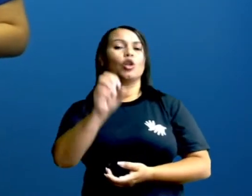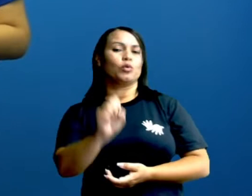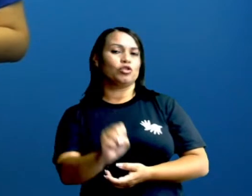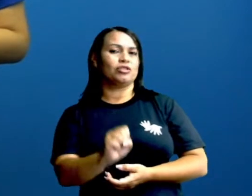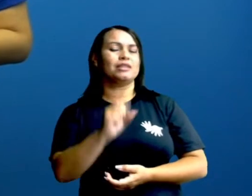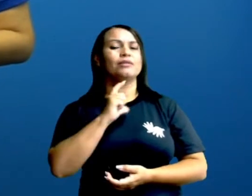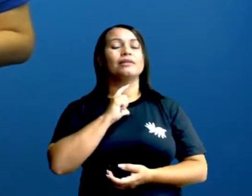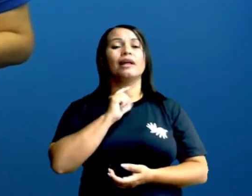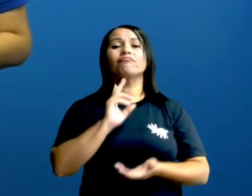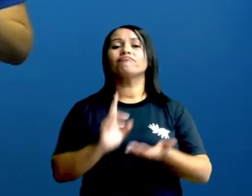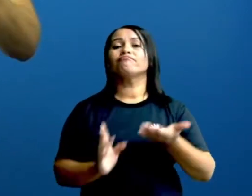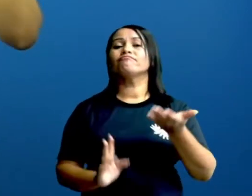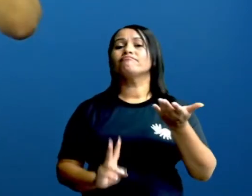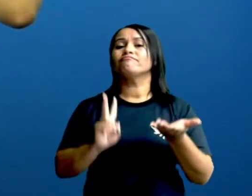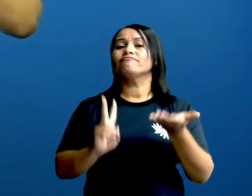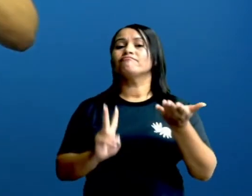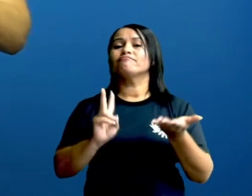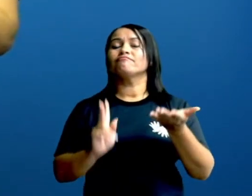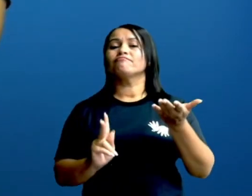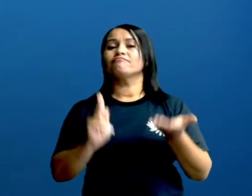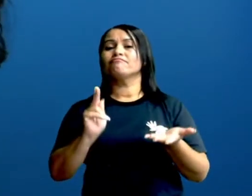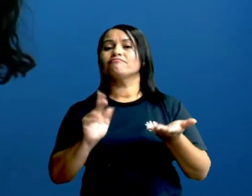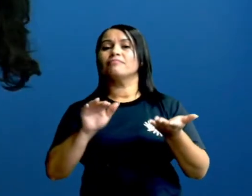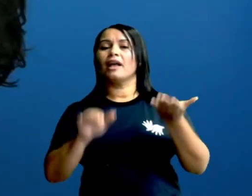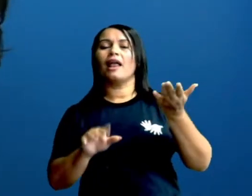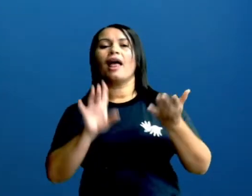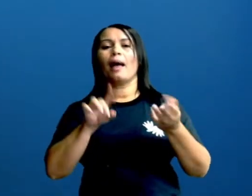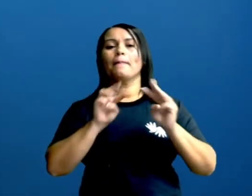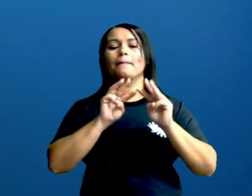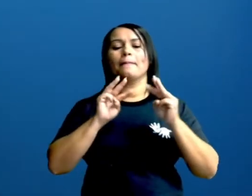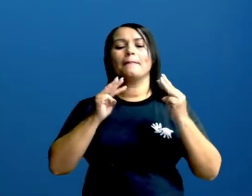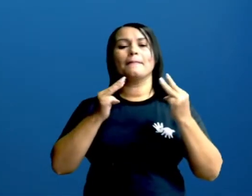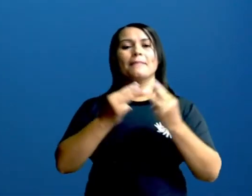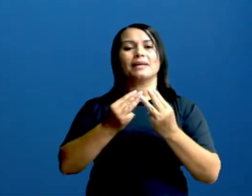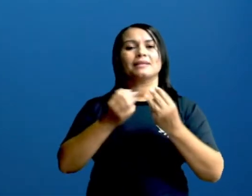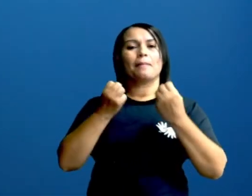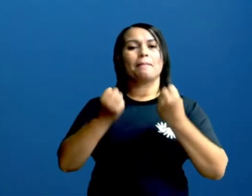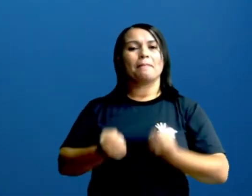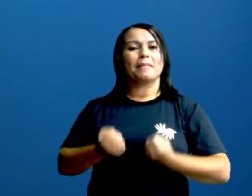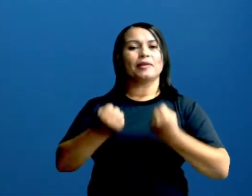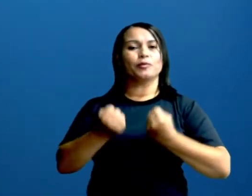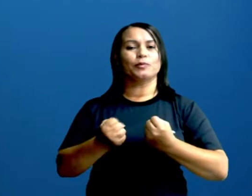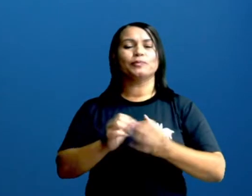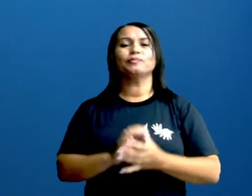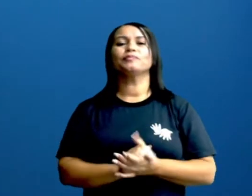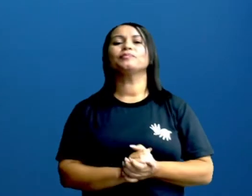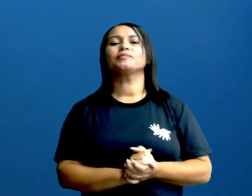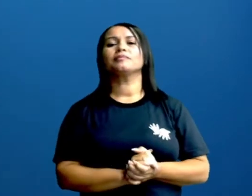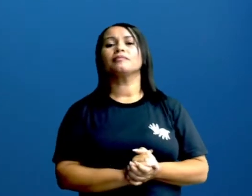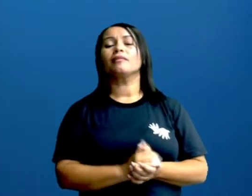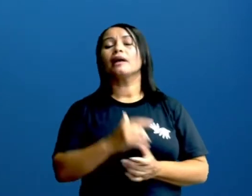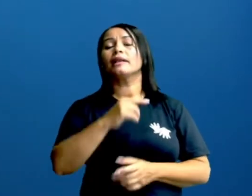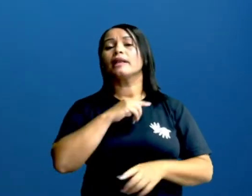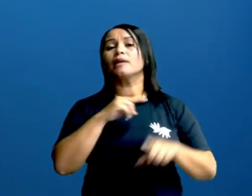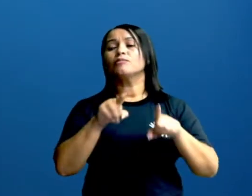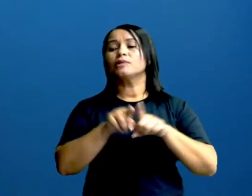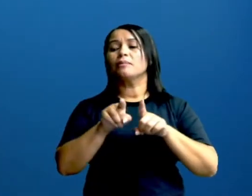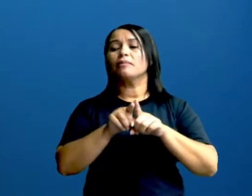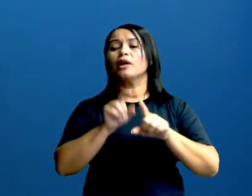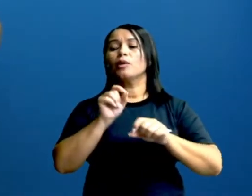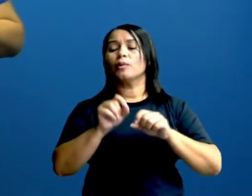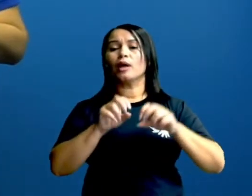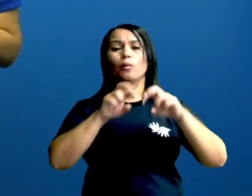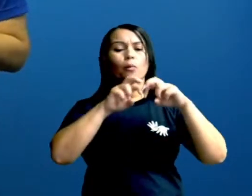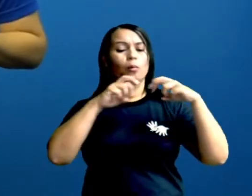estamos, então a gente vai fazer o quê? É a massa. Tá certo? Massa. E aqui eu tenho um estádio